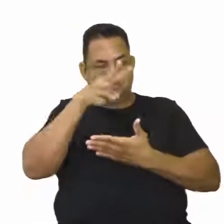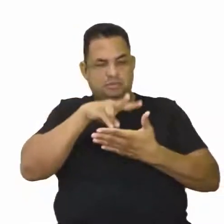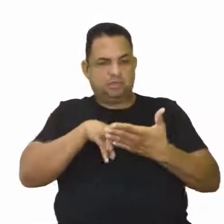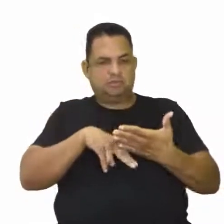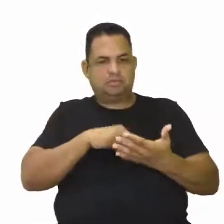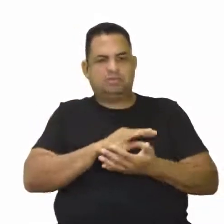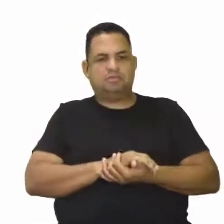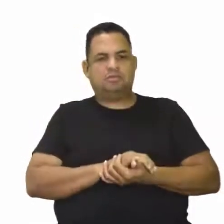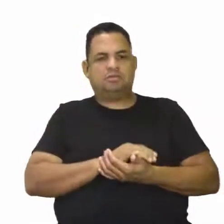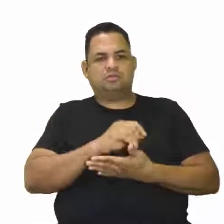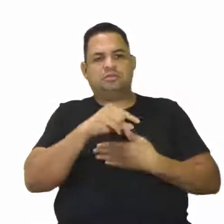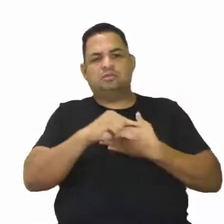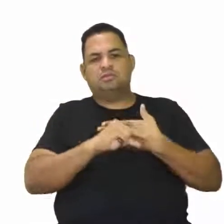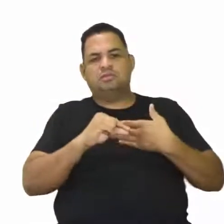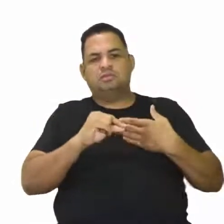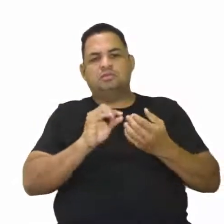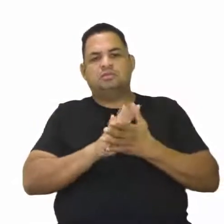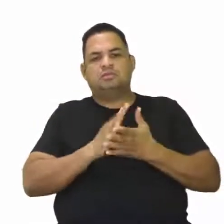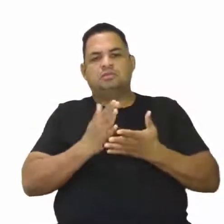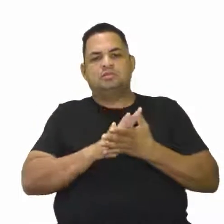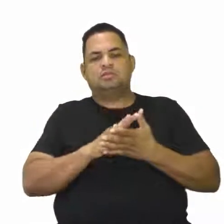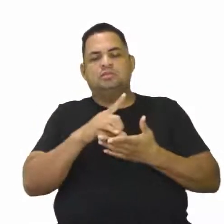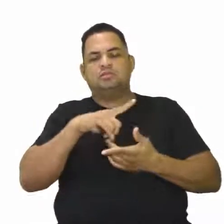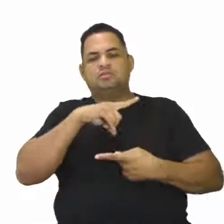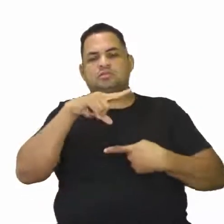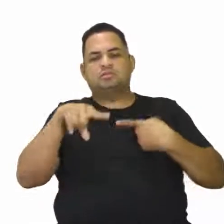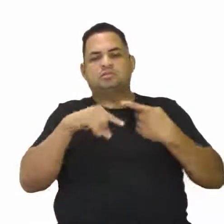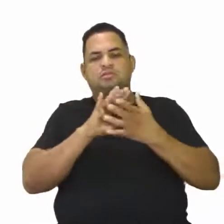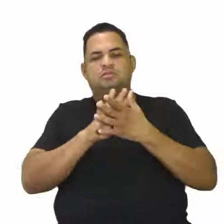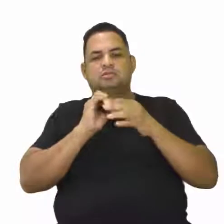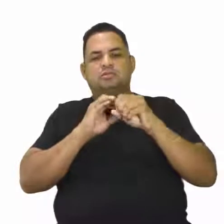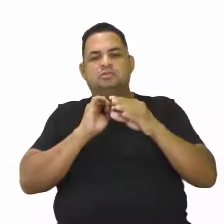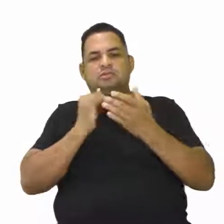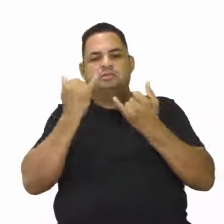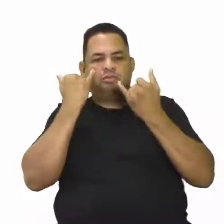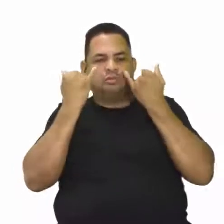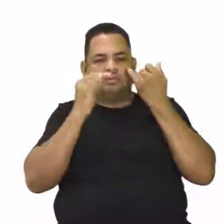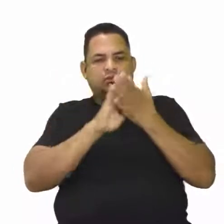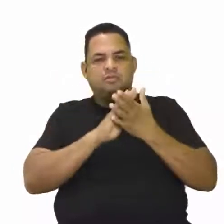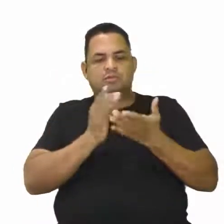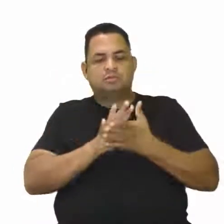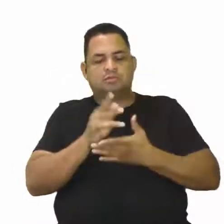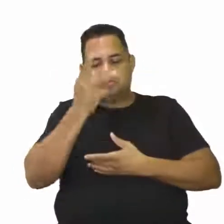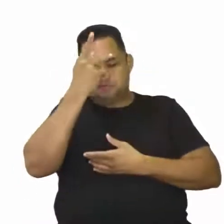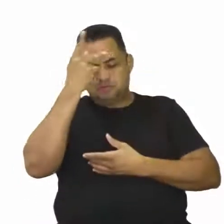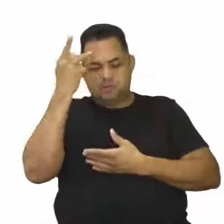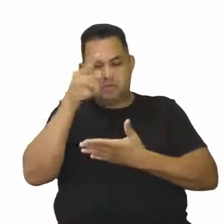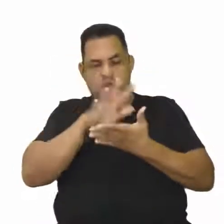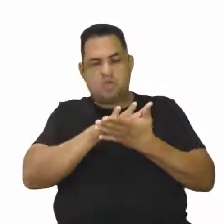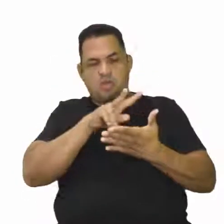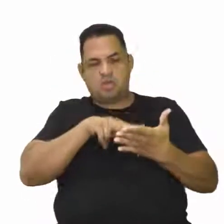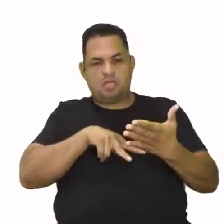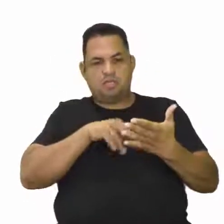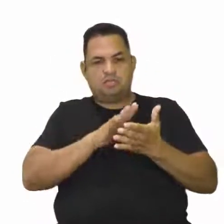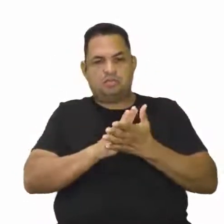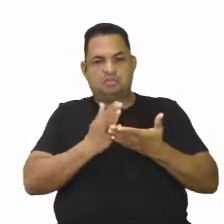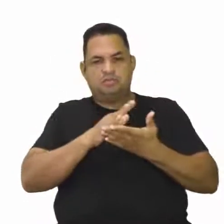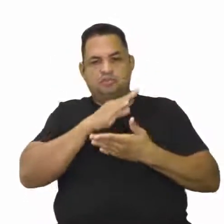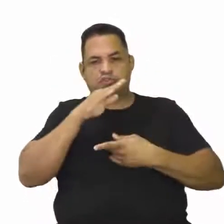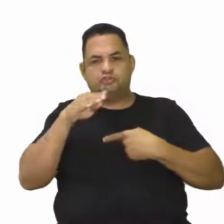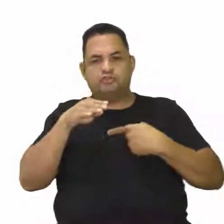lendo. O escritor está encarregado de transmitir a informação para os receptores, leitores, de